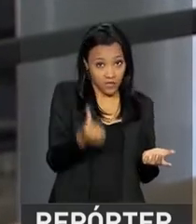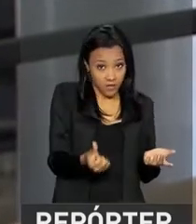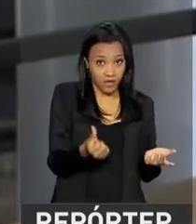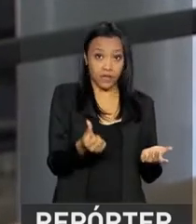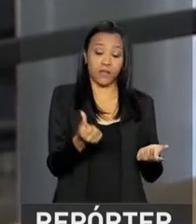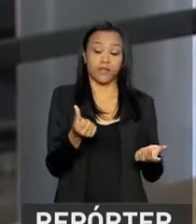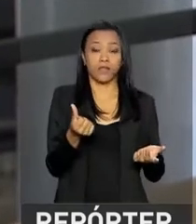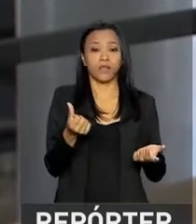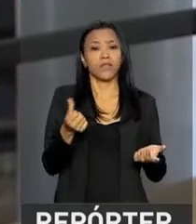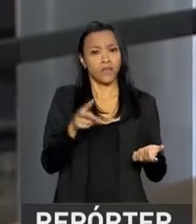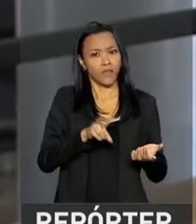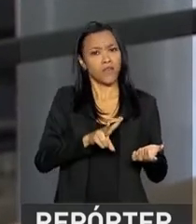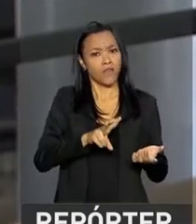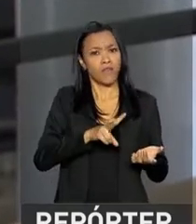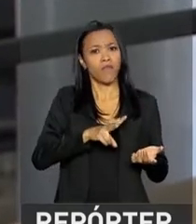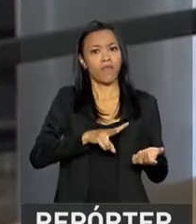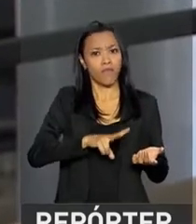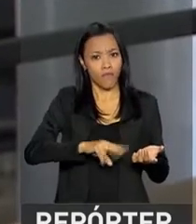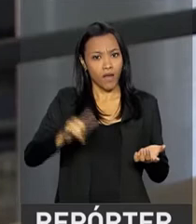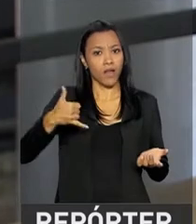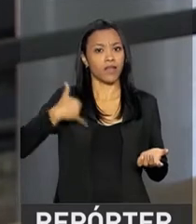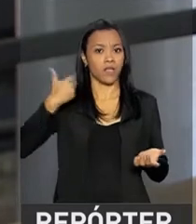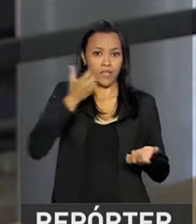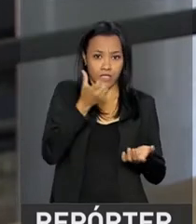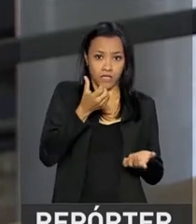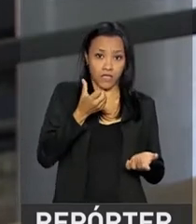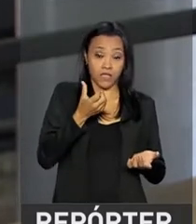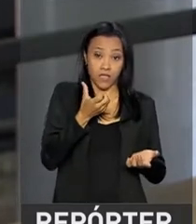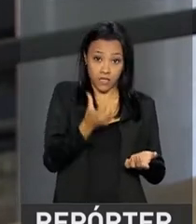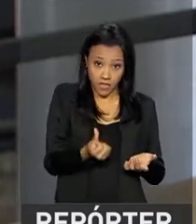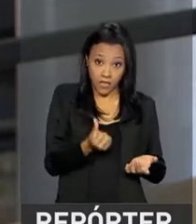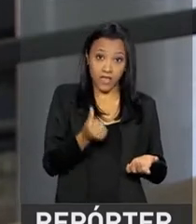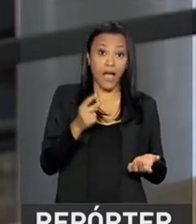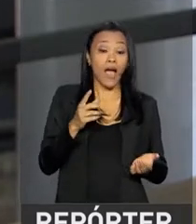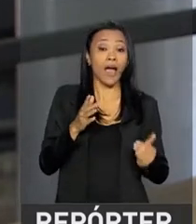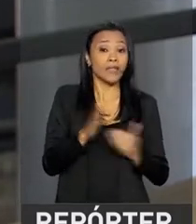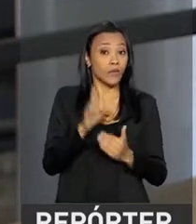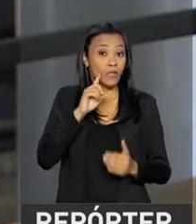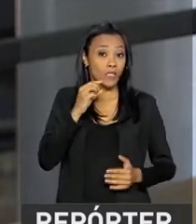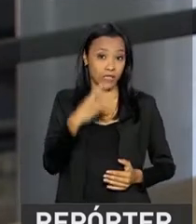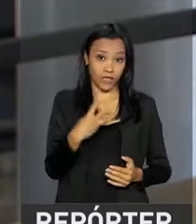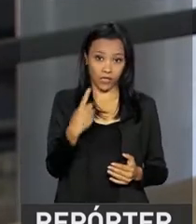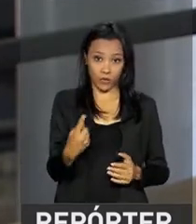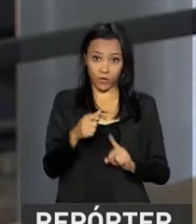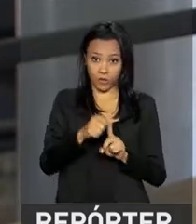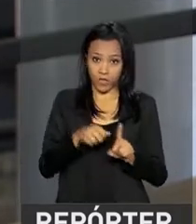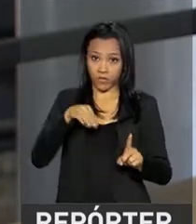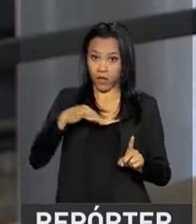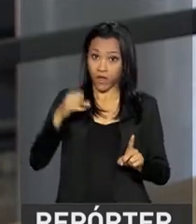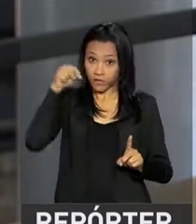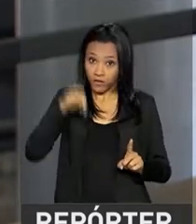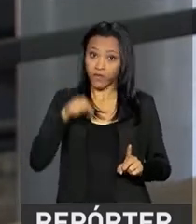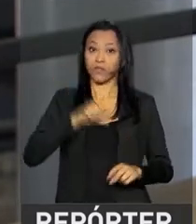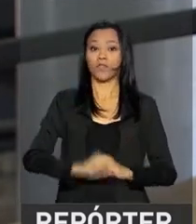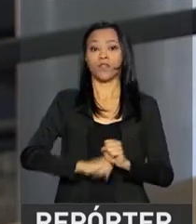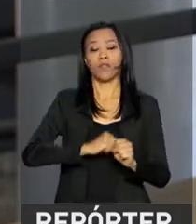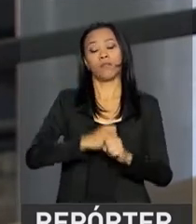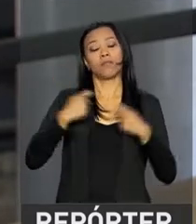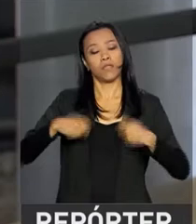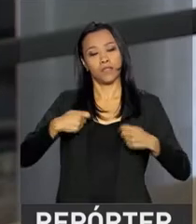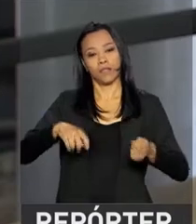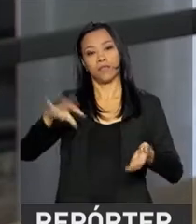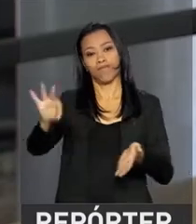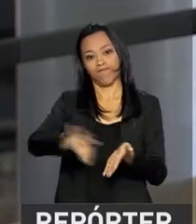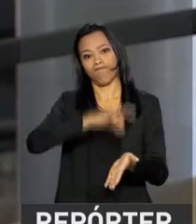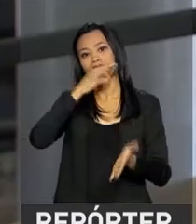ou que vão completar seis anos até o dia 31 de março deste ano precisam estar matriculadas na escola